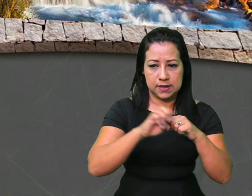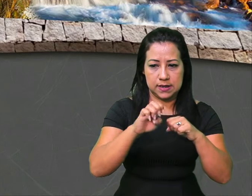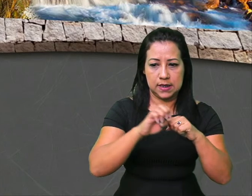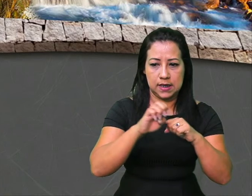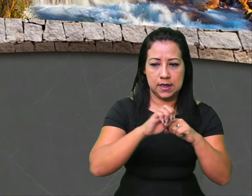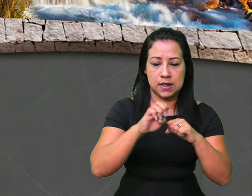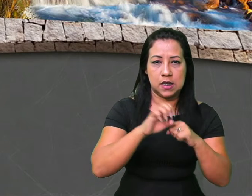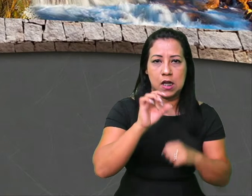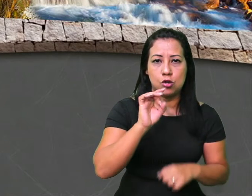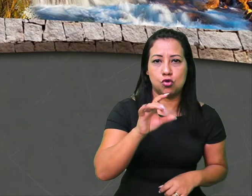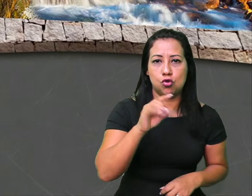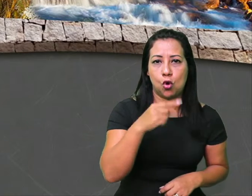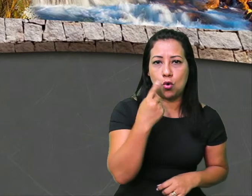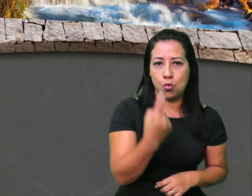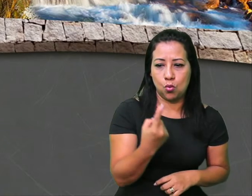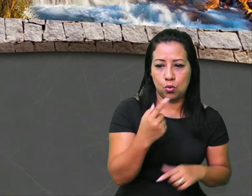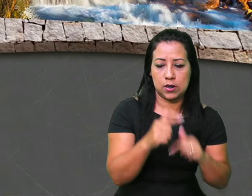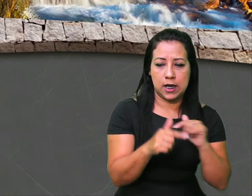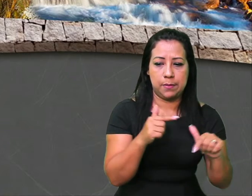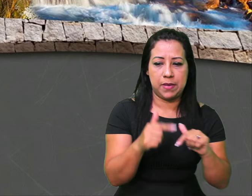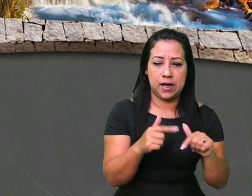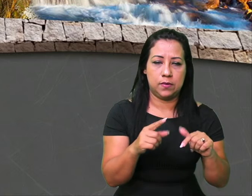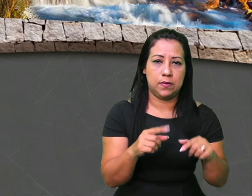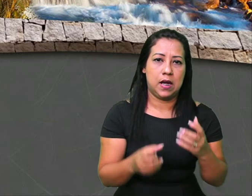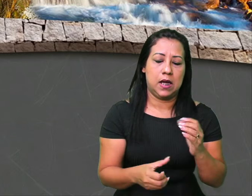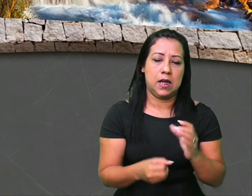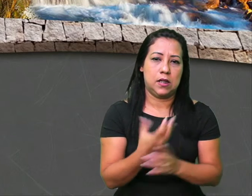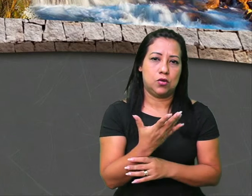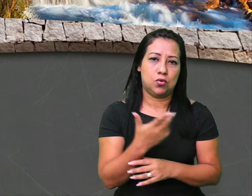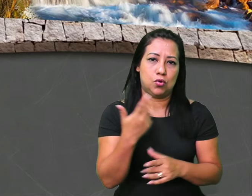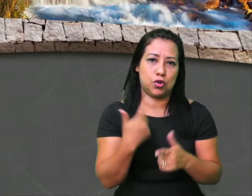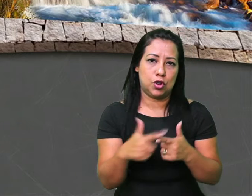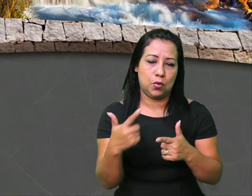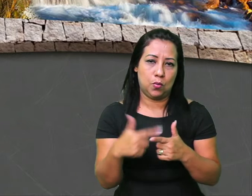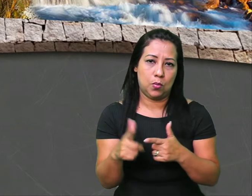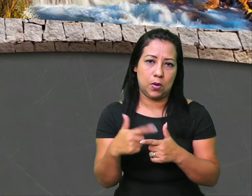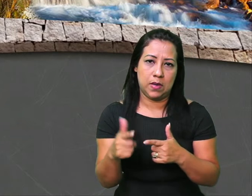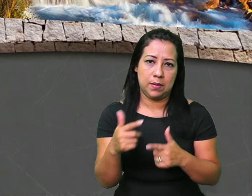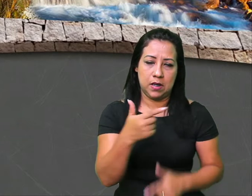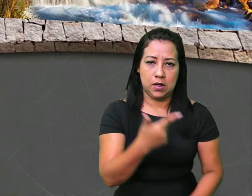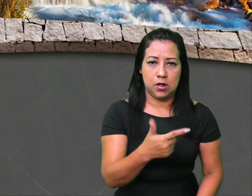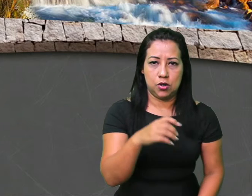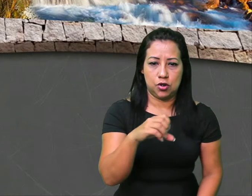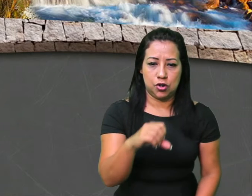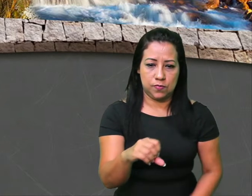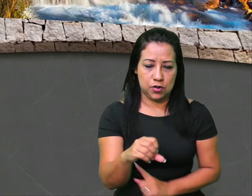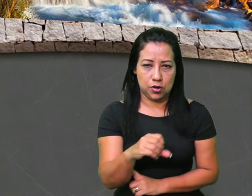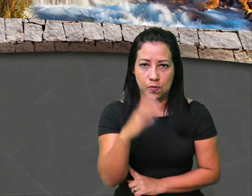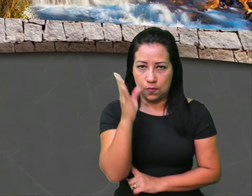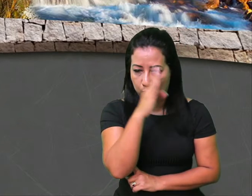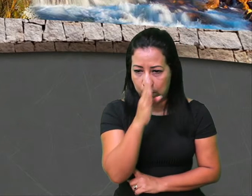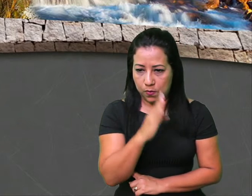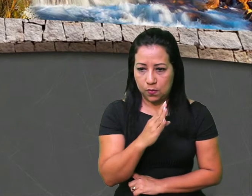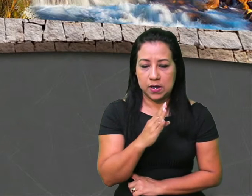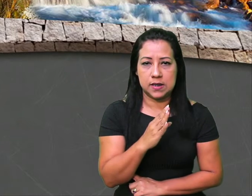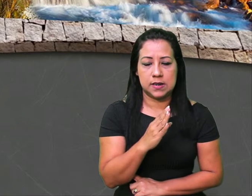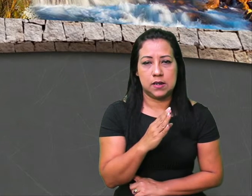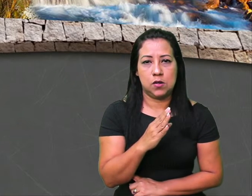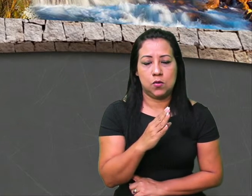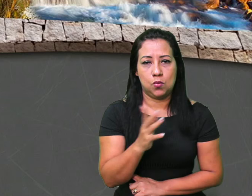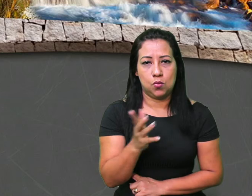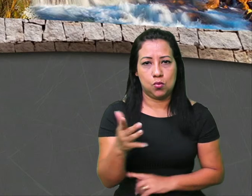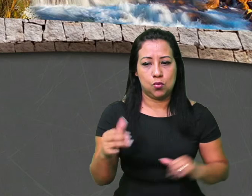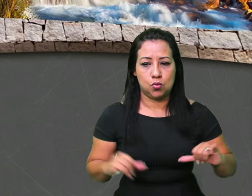Com a crise de 29, o Brasil foi a uma decadência econômica. Caiu a produção de café.